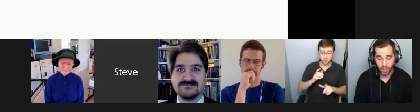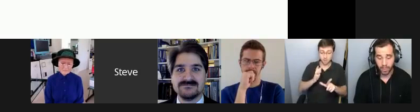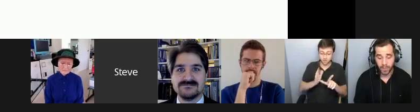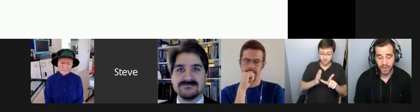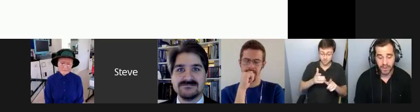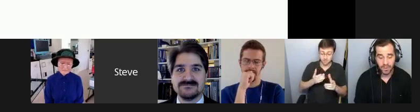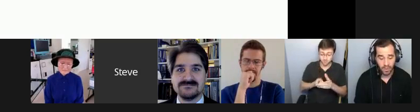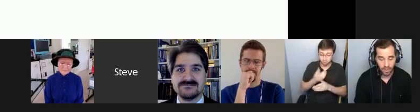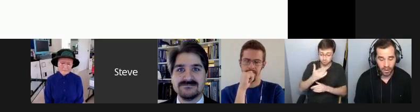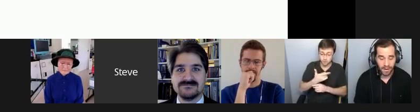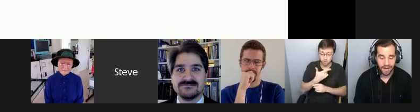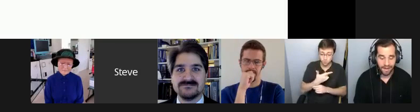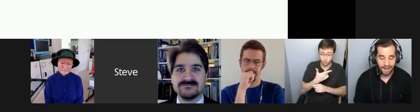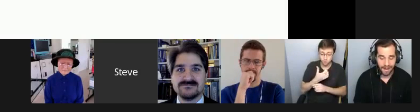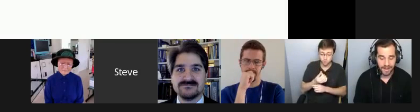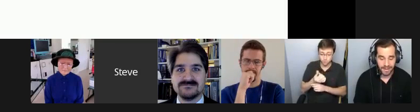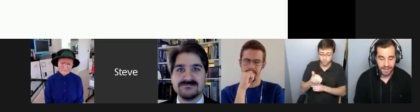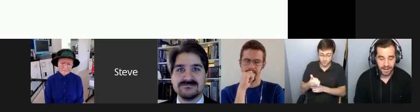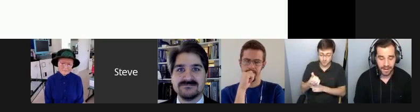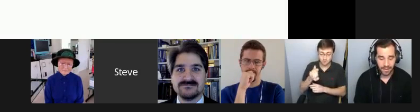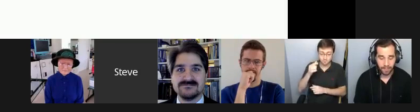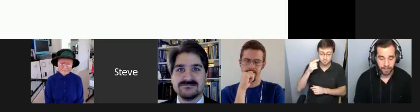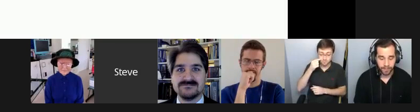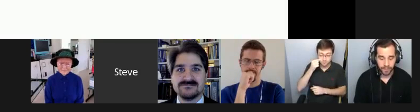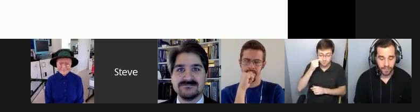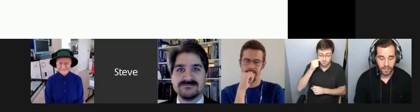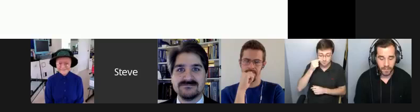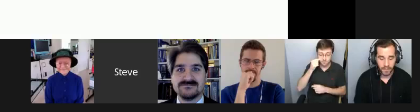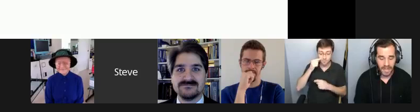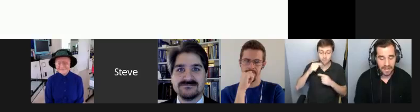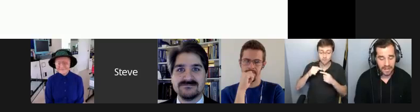ele propiciou essa